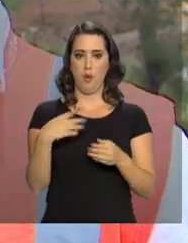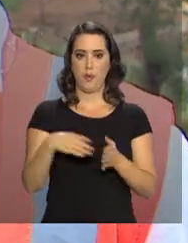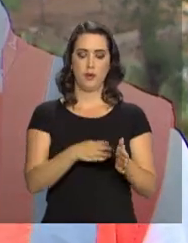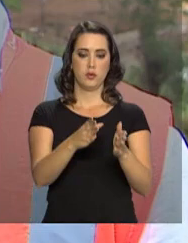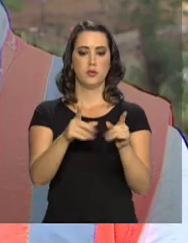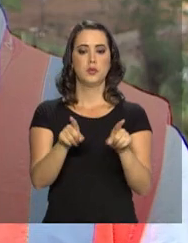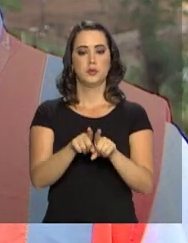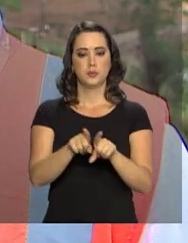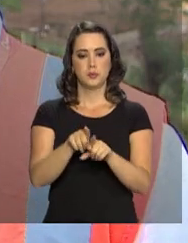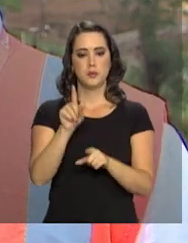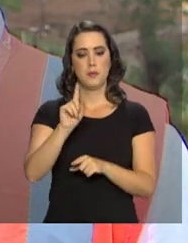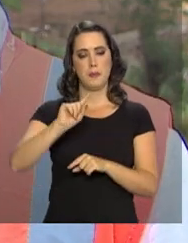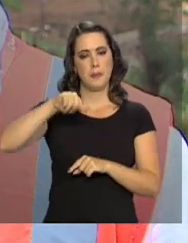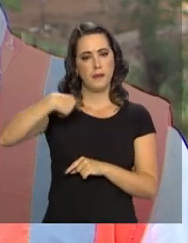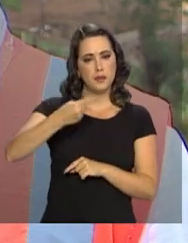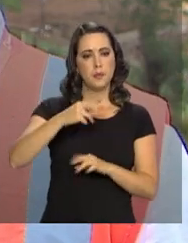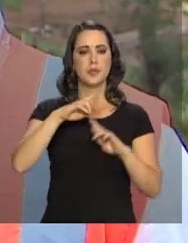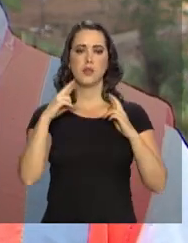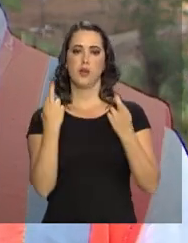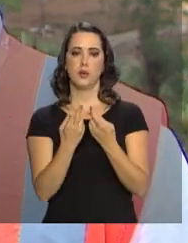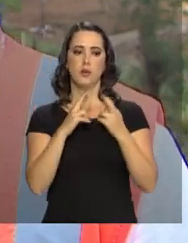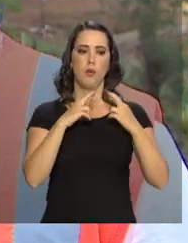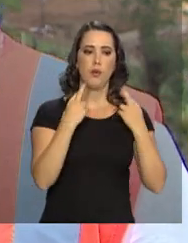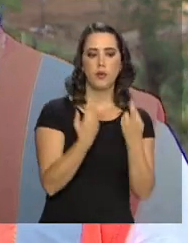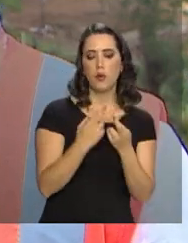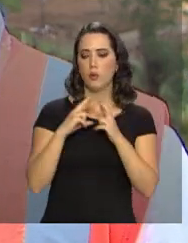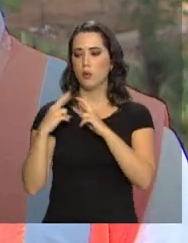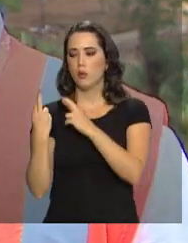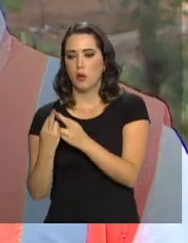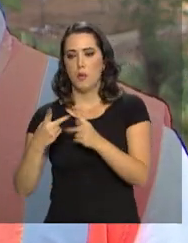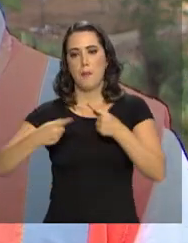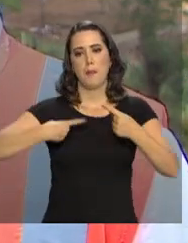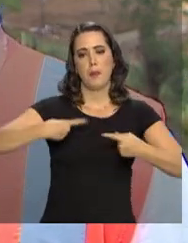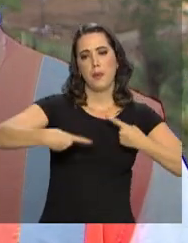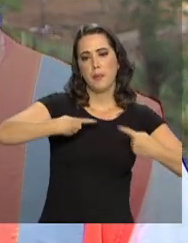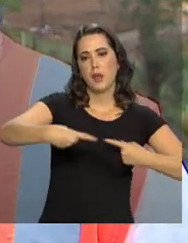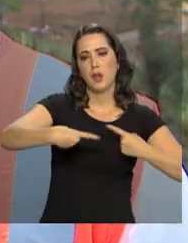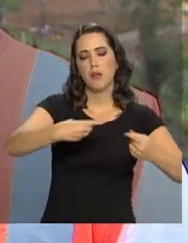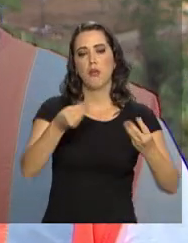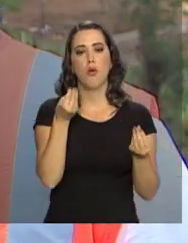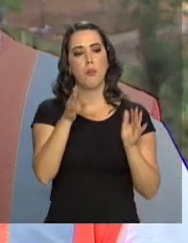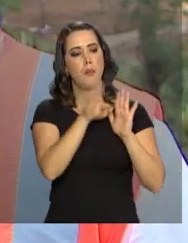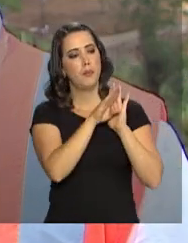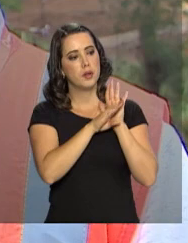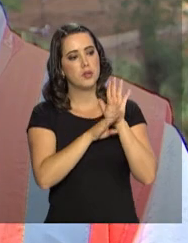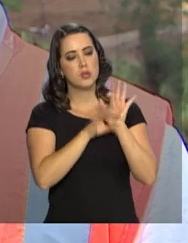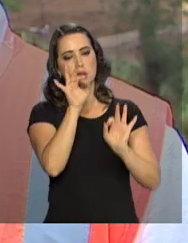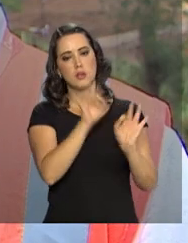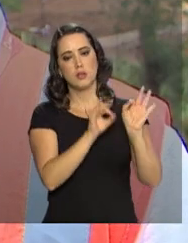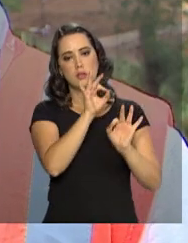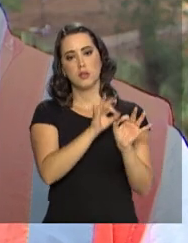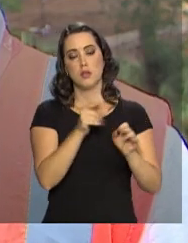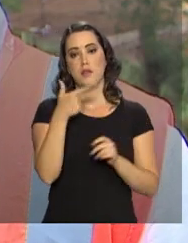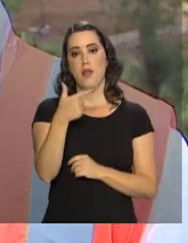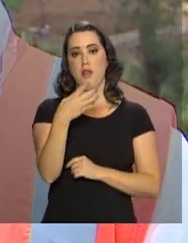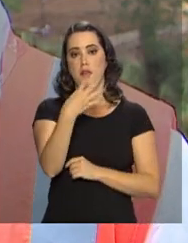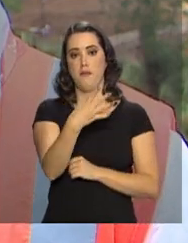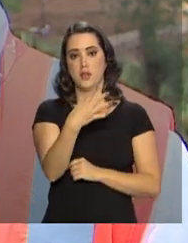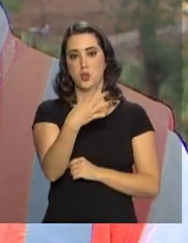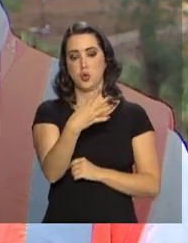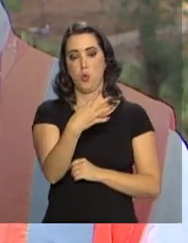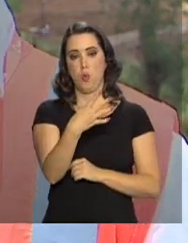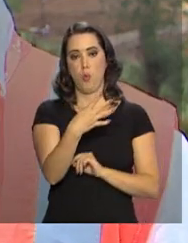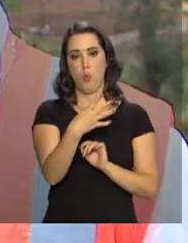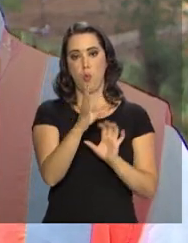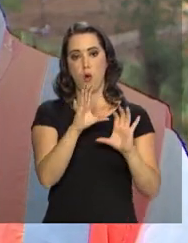Depois das várias reuniões para desenvolver a metodologia de projeto, nós fizemos 24 oficinas